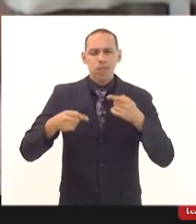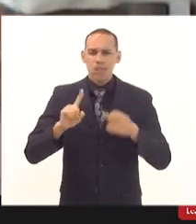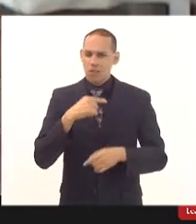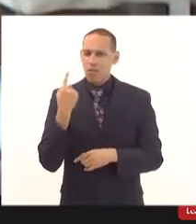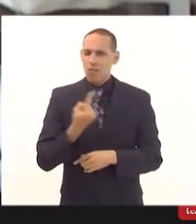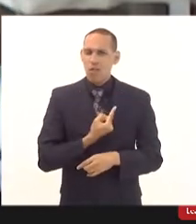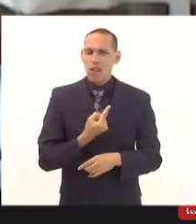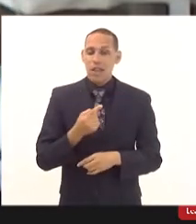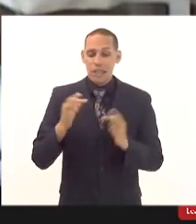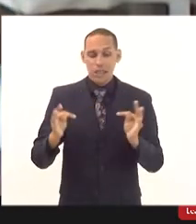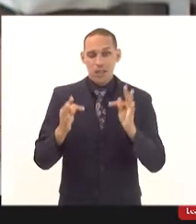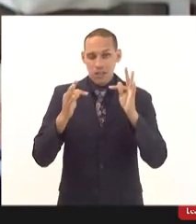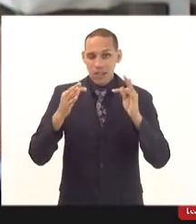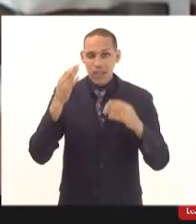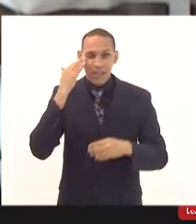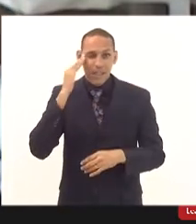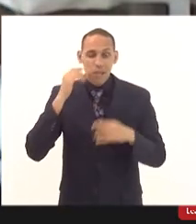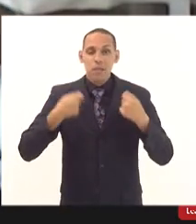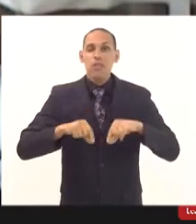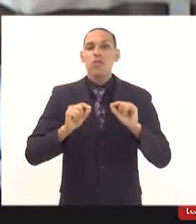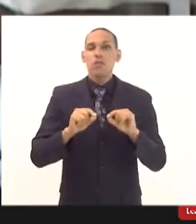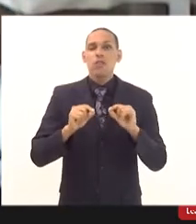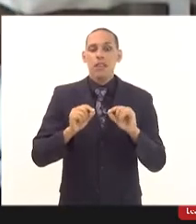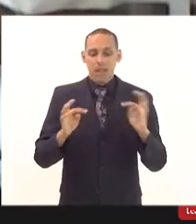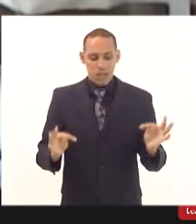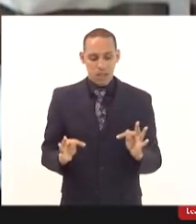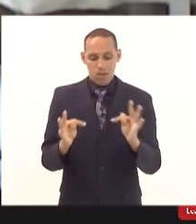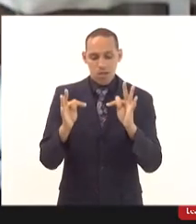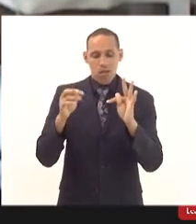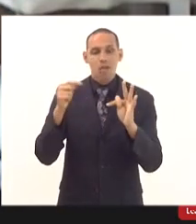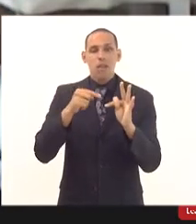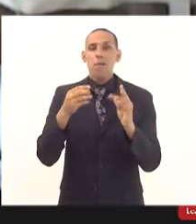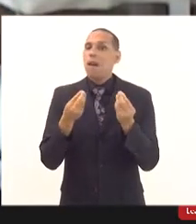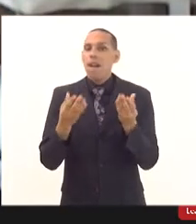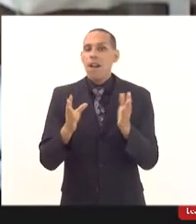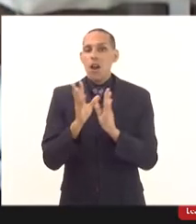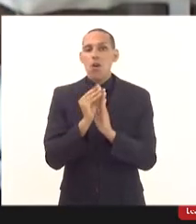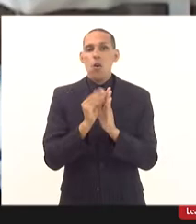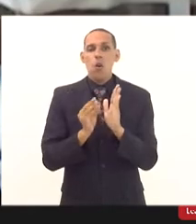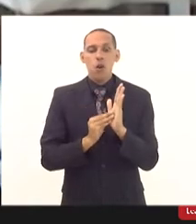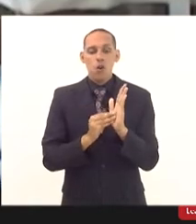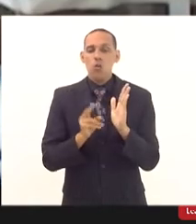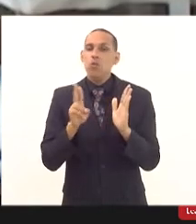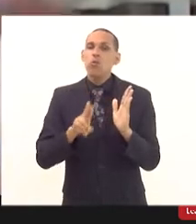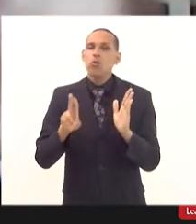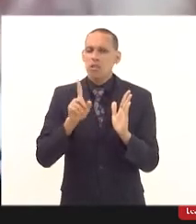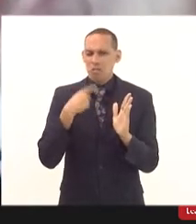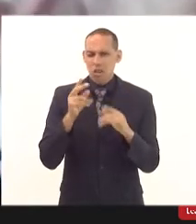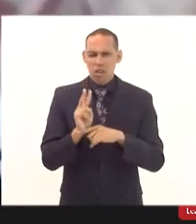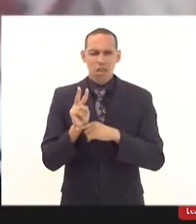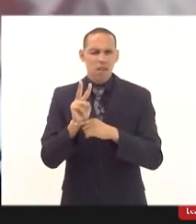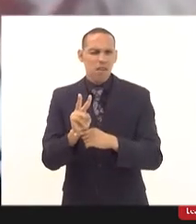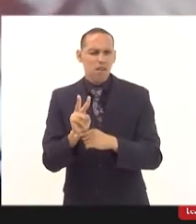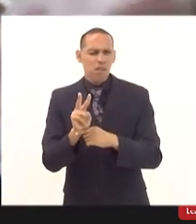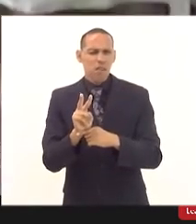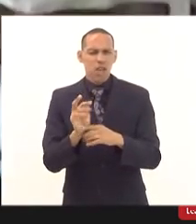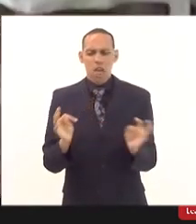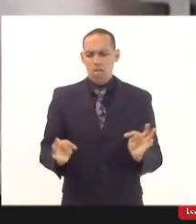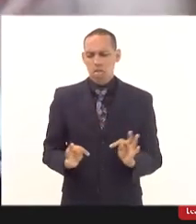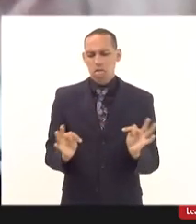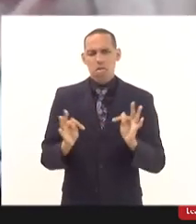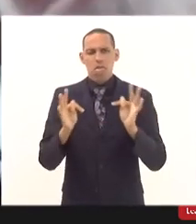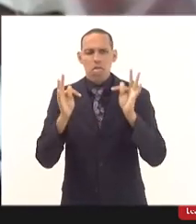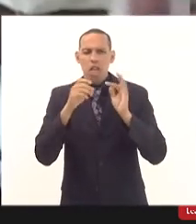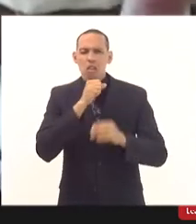temos que dizer que a tecnologia é apenas a estrada Por onde passa o conteúdo Nós não somos Defensores de uma tecnologia